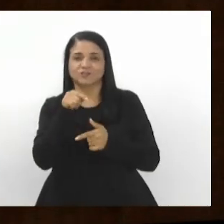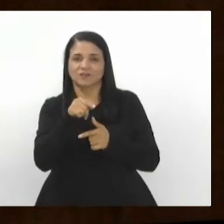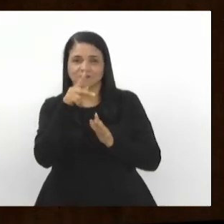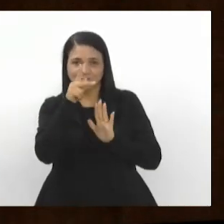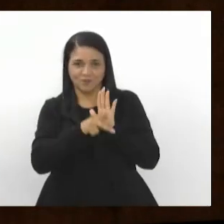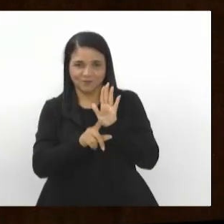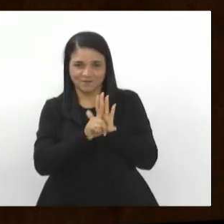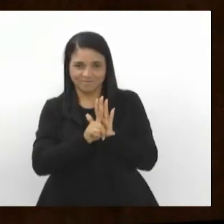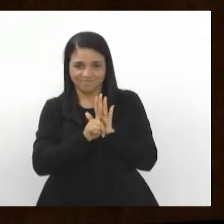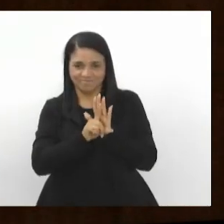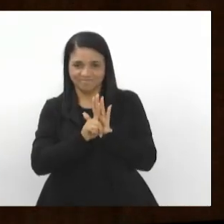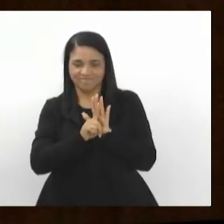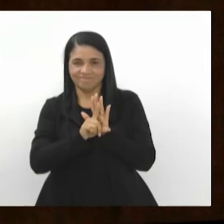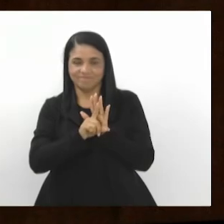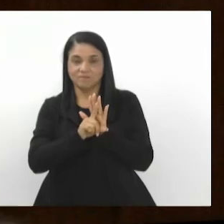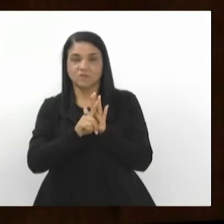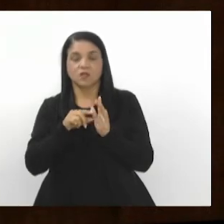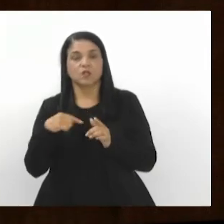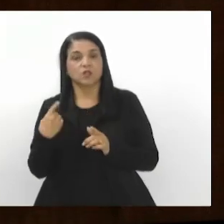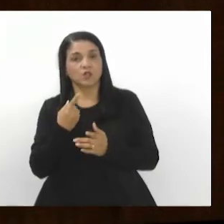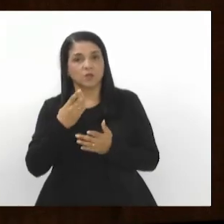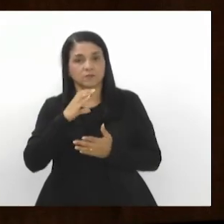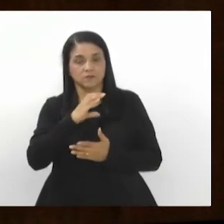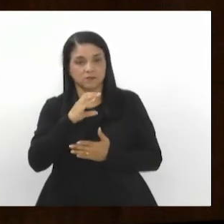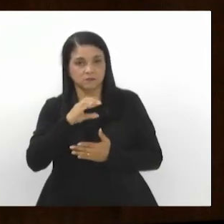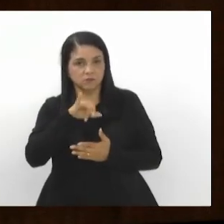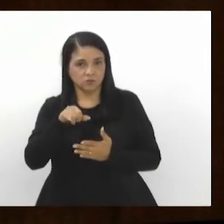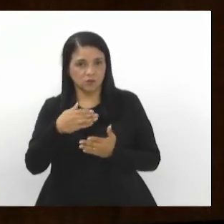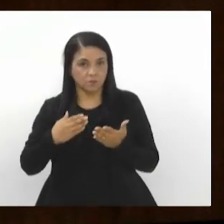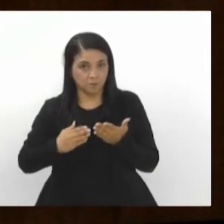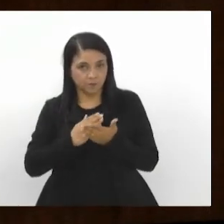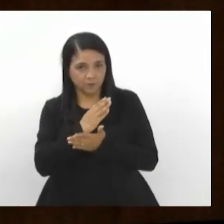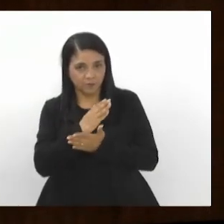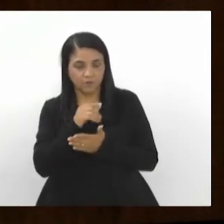E nós aprovamos esse ano